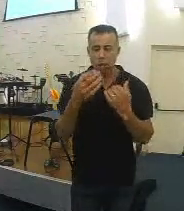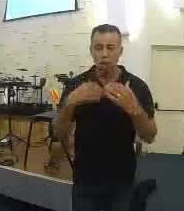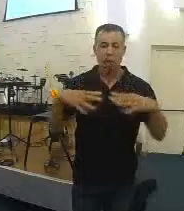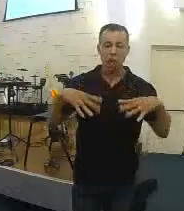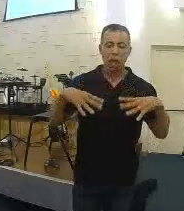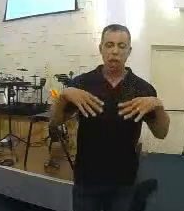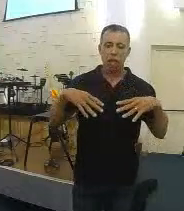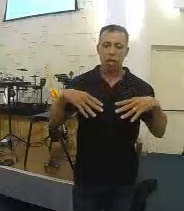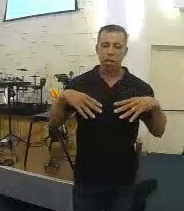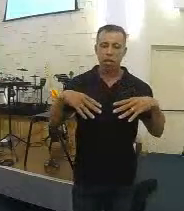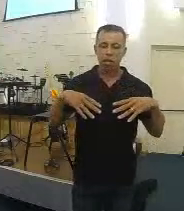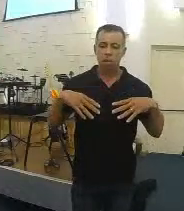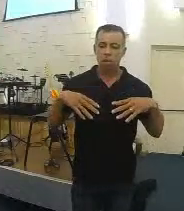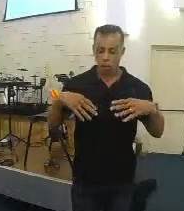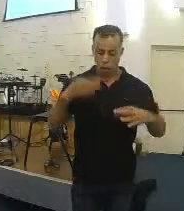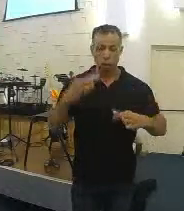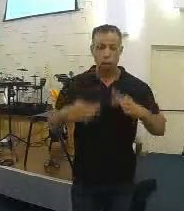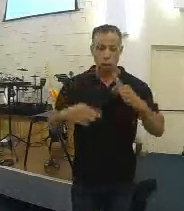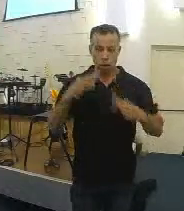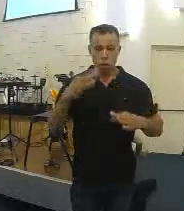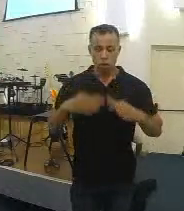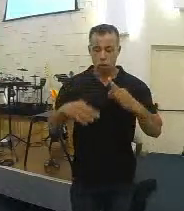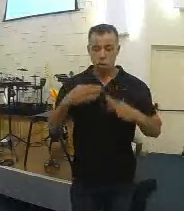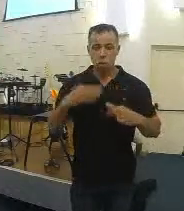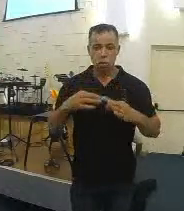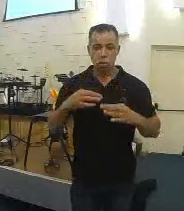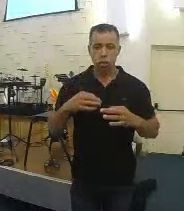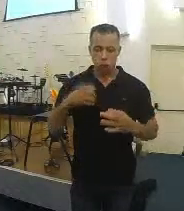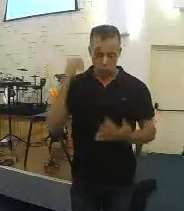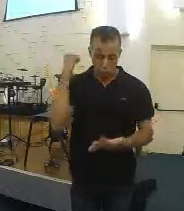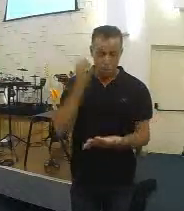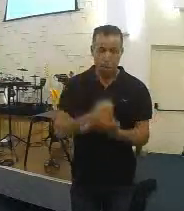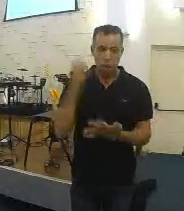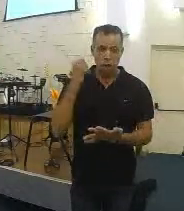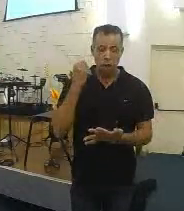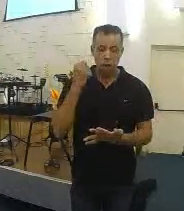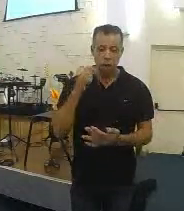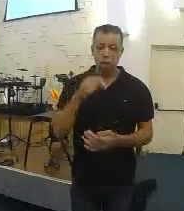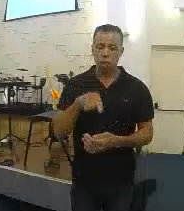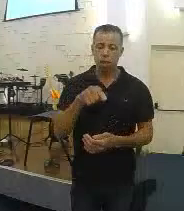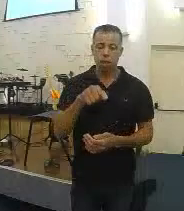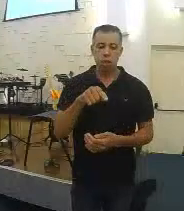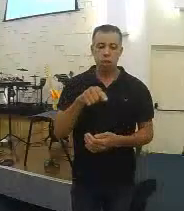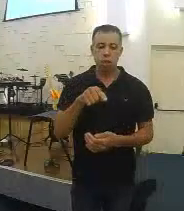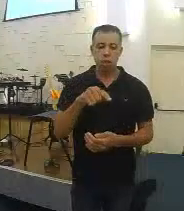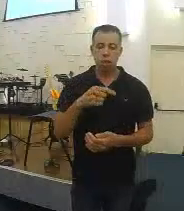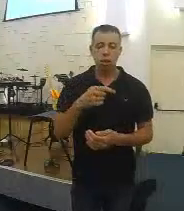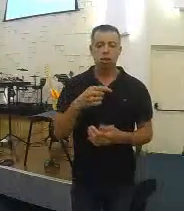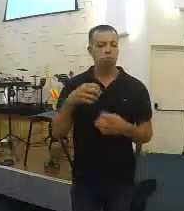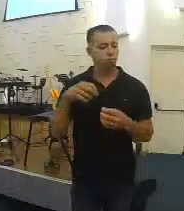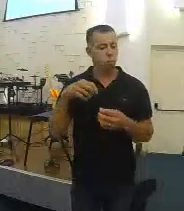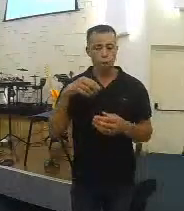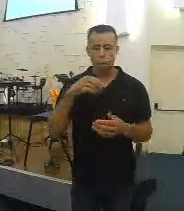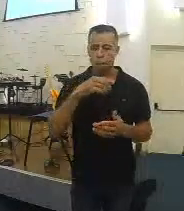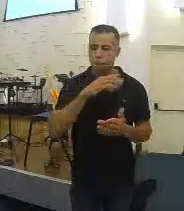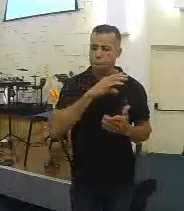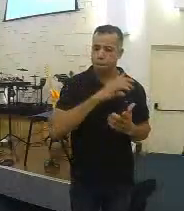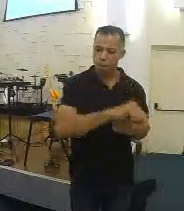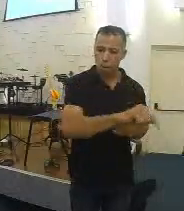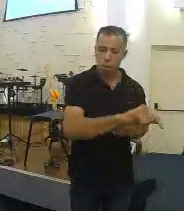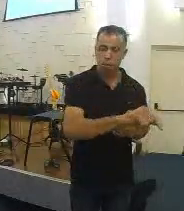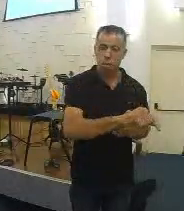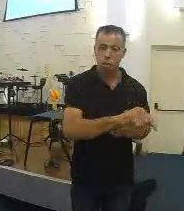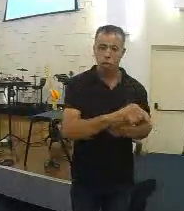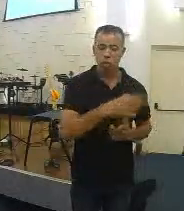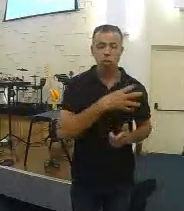deu ganho de causa a esse casal idoso e disse que o que eles estavam sofrendo era um abuso de um filho, que me parece